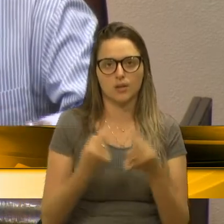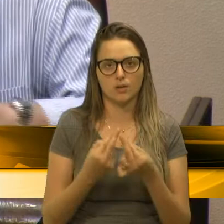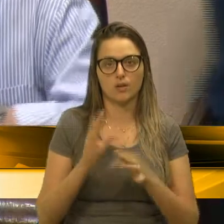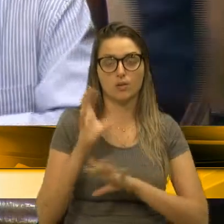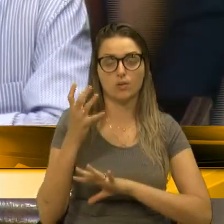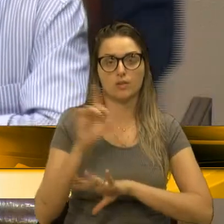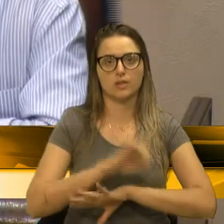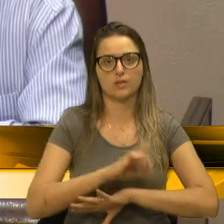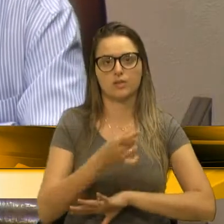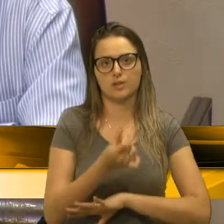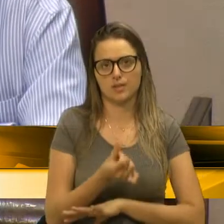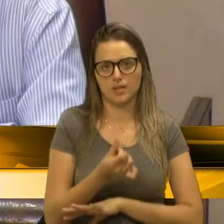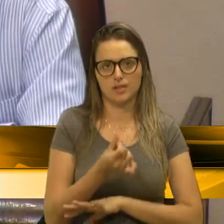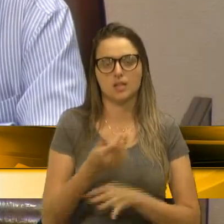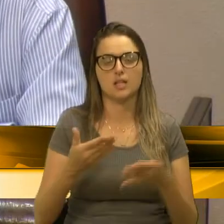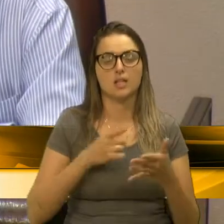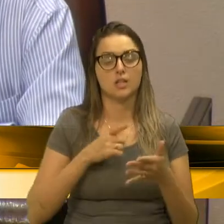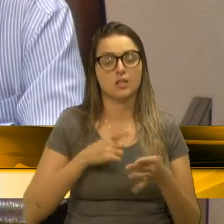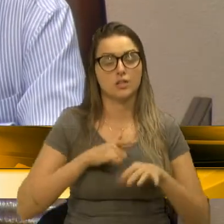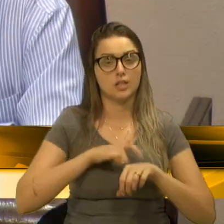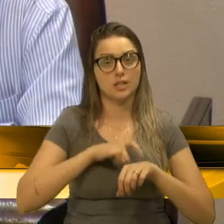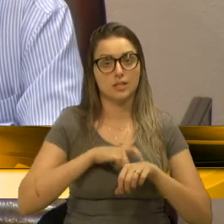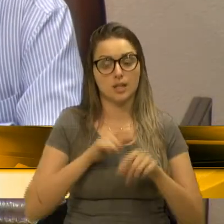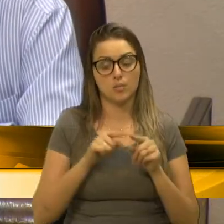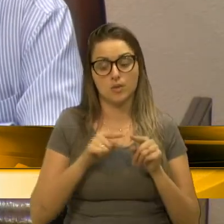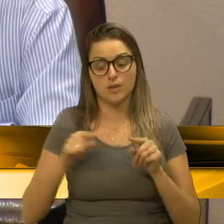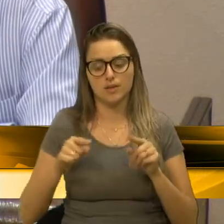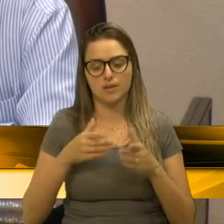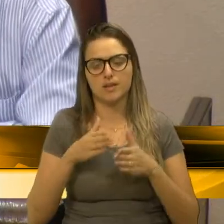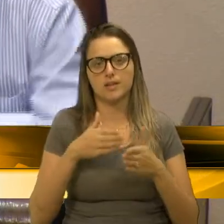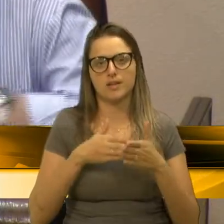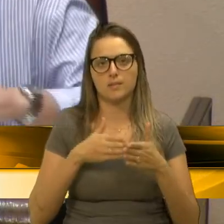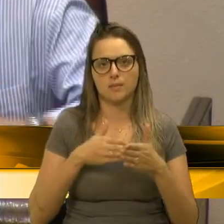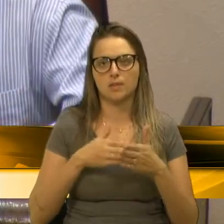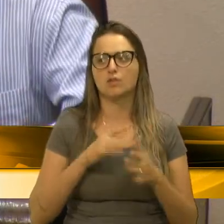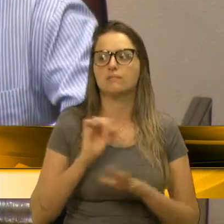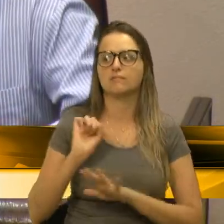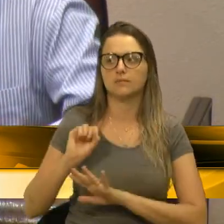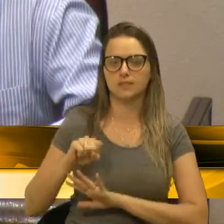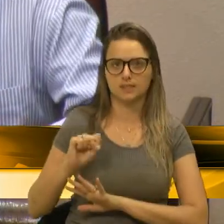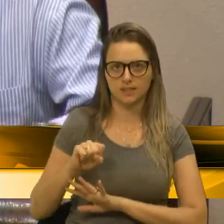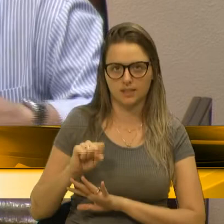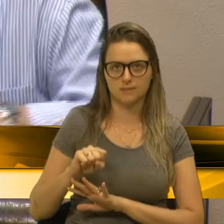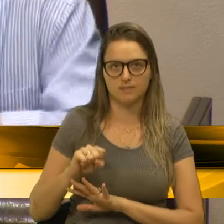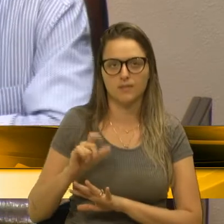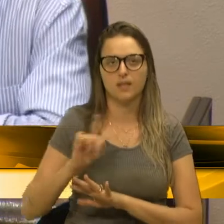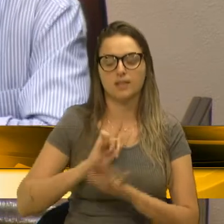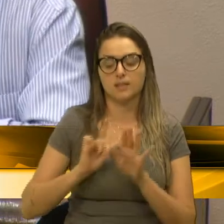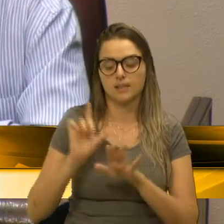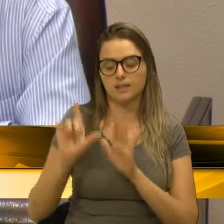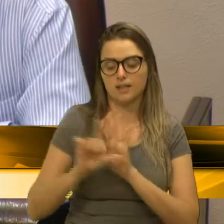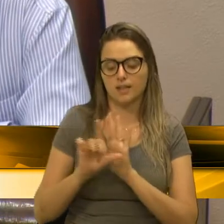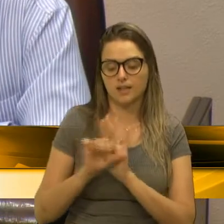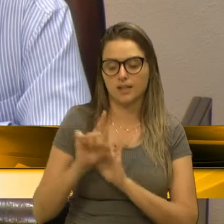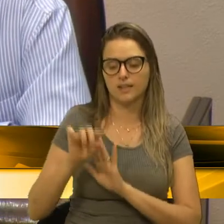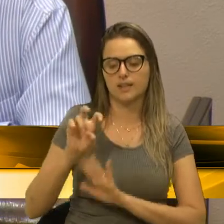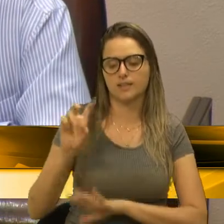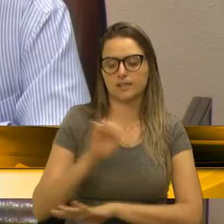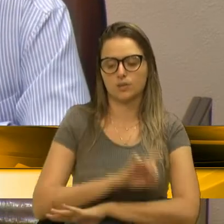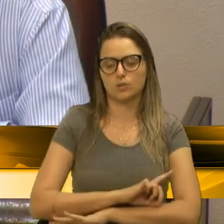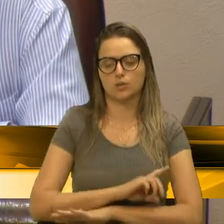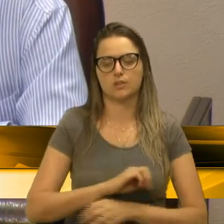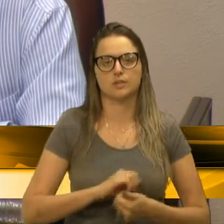6. Tinha prazo hábil para a convocação dos conselheiros, seria Geraldine, exatamente. Está na lei do Conselho que são 5 dias